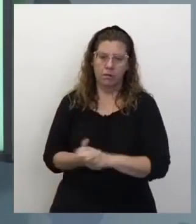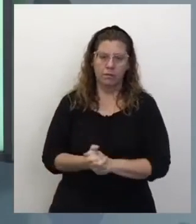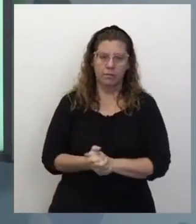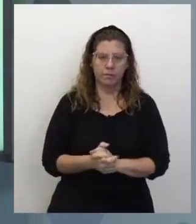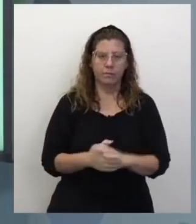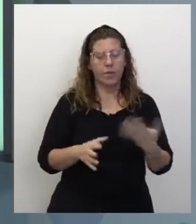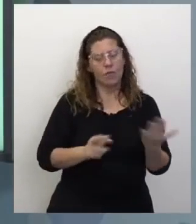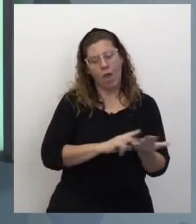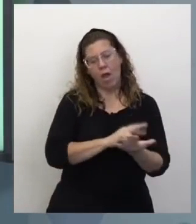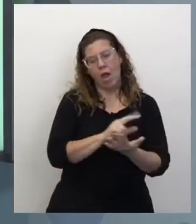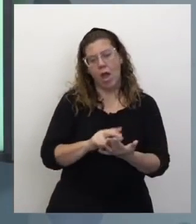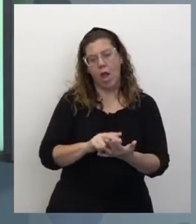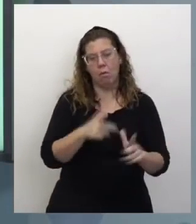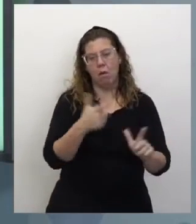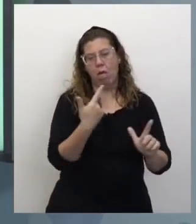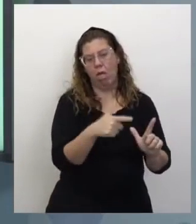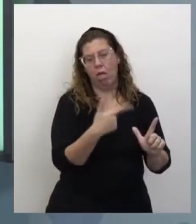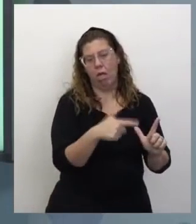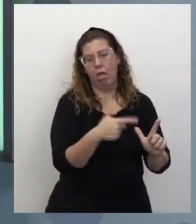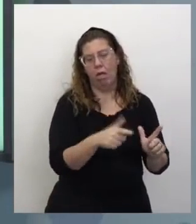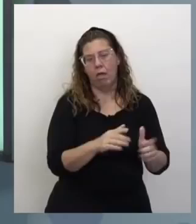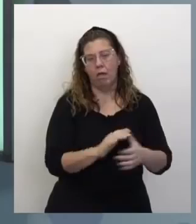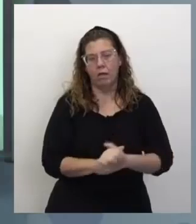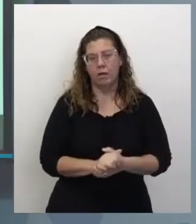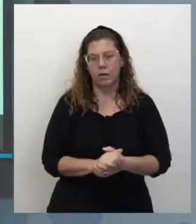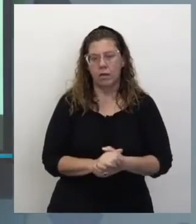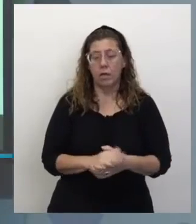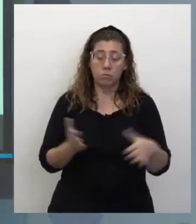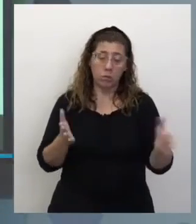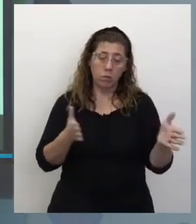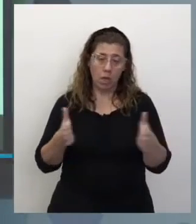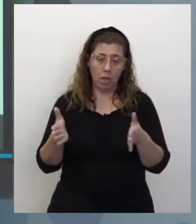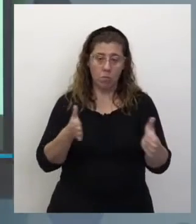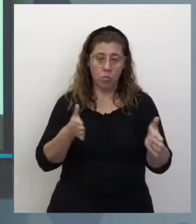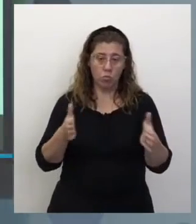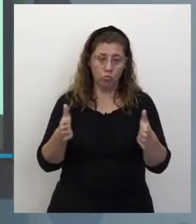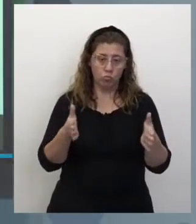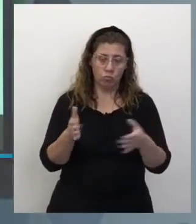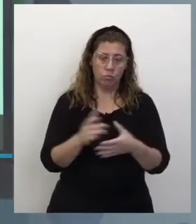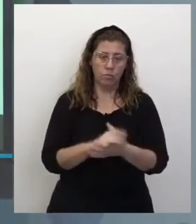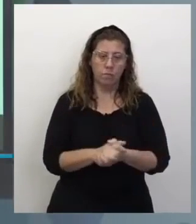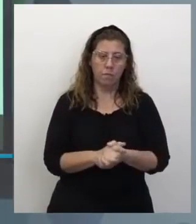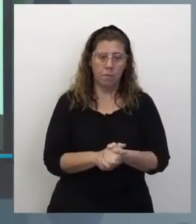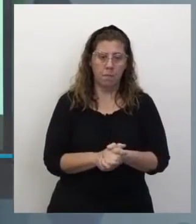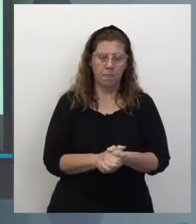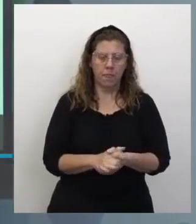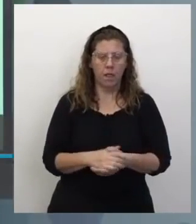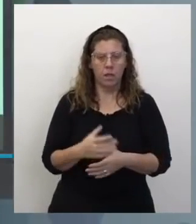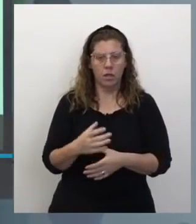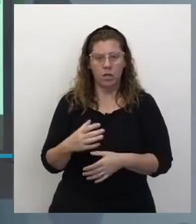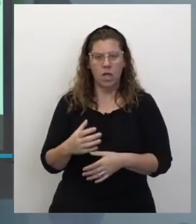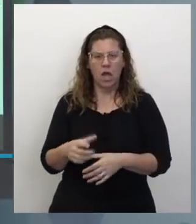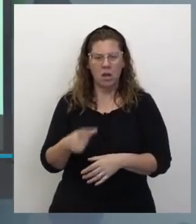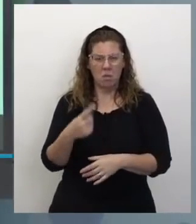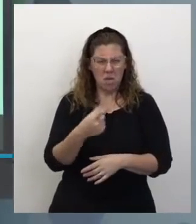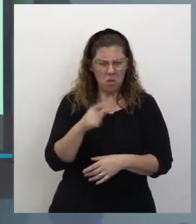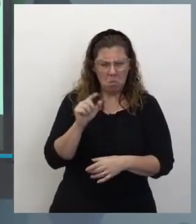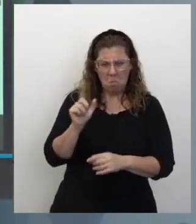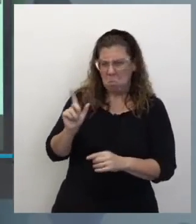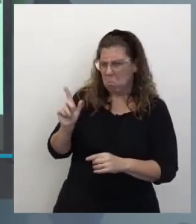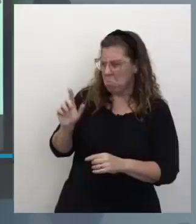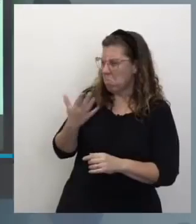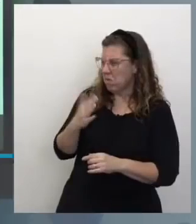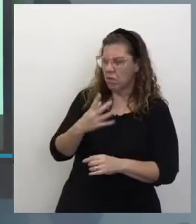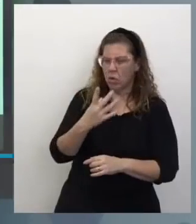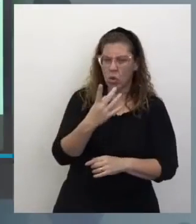gente tem vários memes. E o meme, ele é uma coisa muito temporal. Né? Então, assim, pra gente, lá, 2007, quando começaram